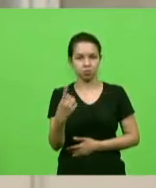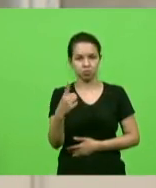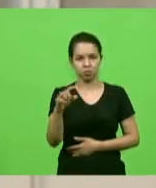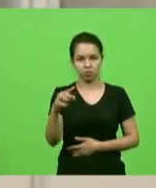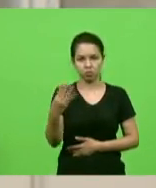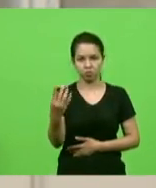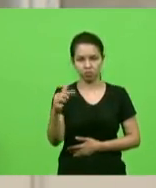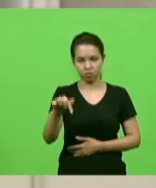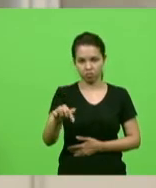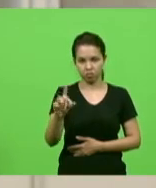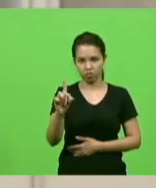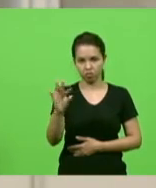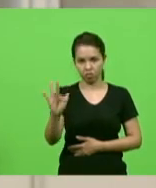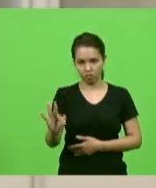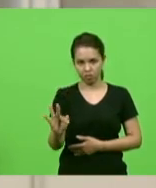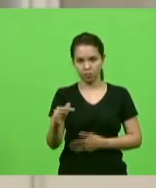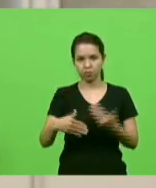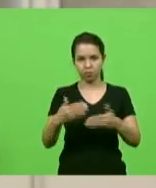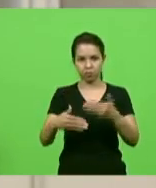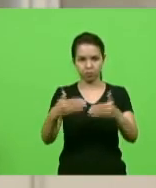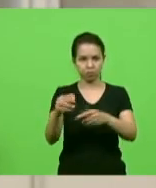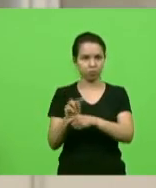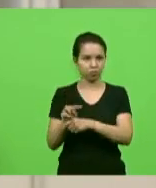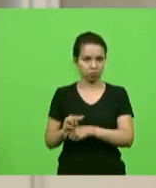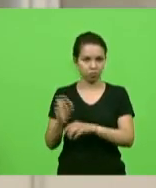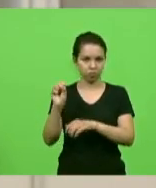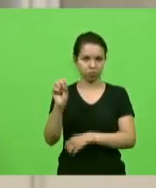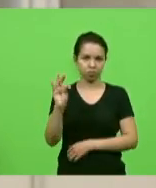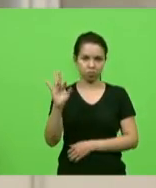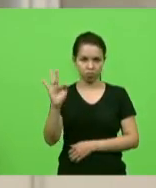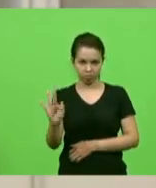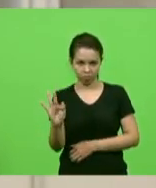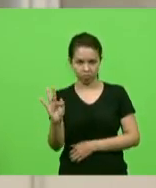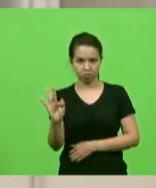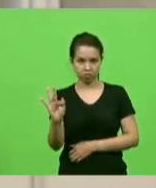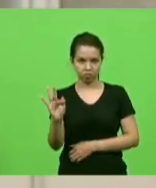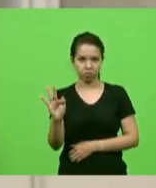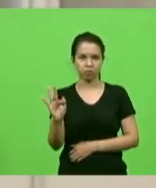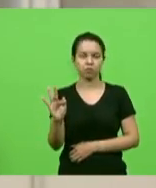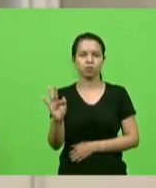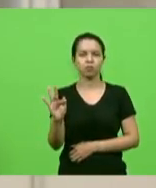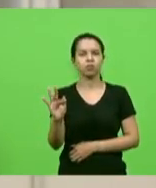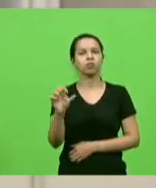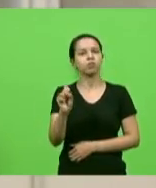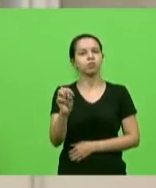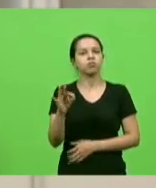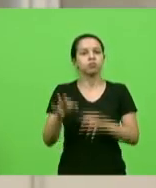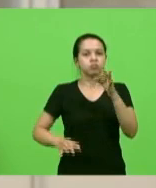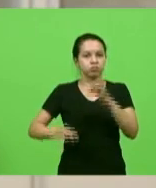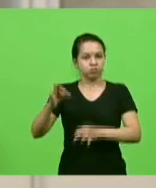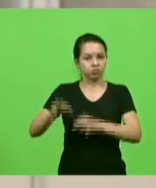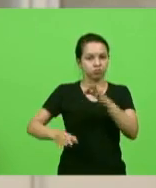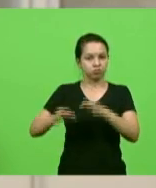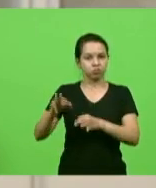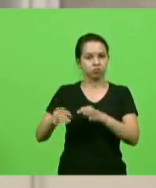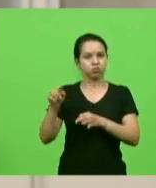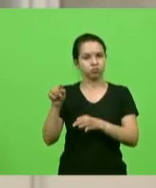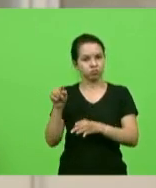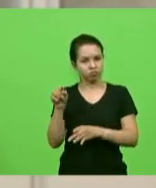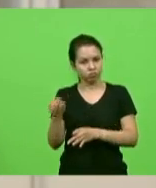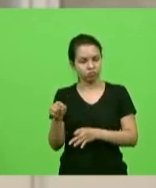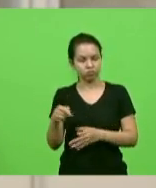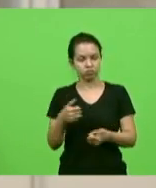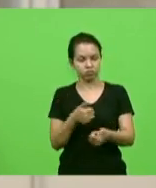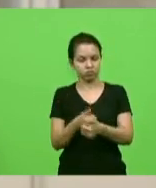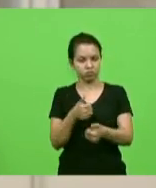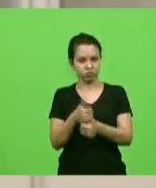DF que tramitam sob a supervisão do Superior Tribunal de Justiça por enquanto Delegados a este